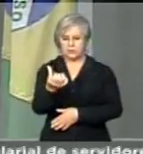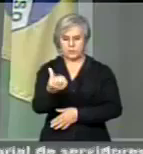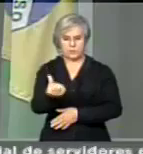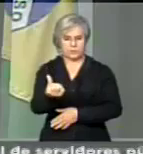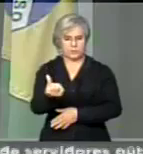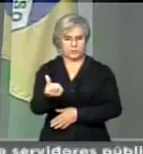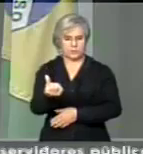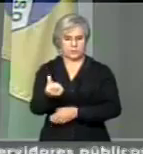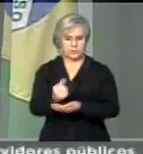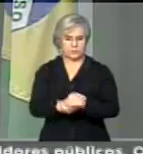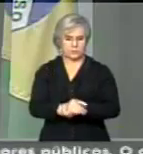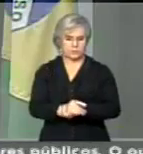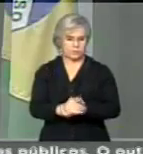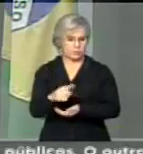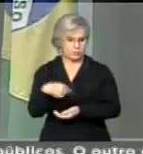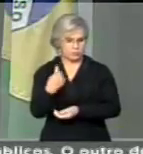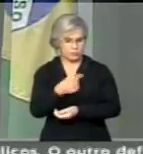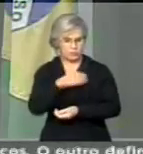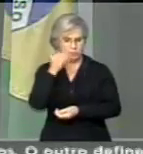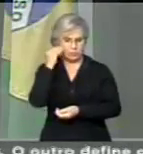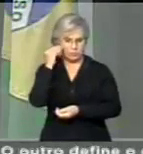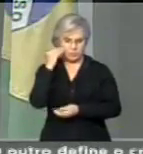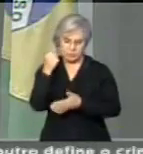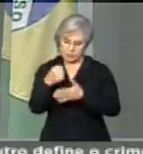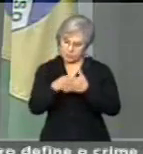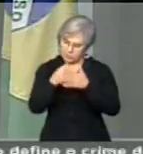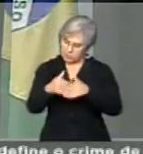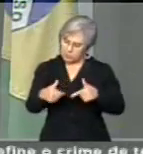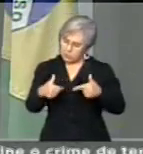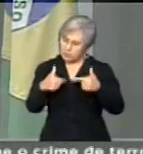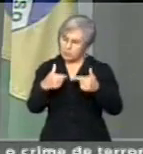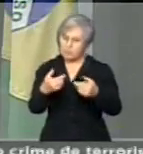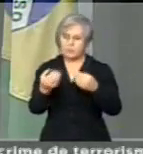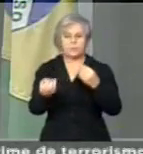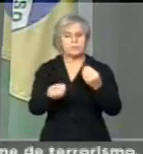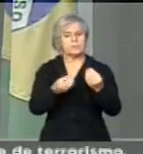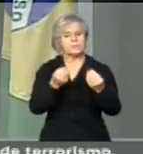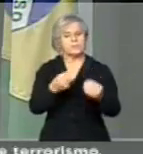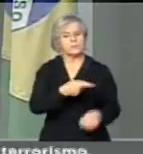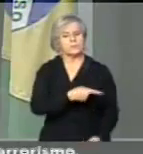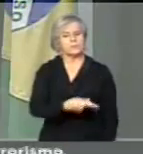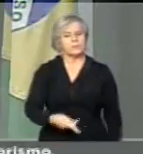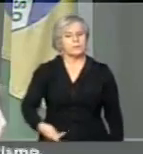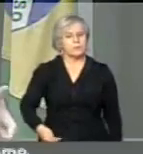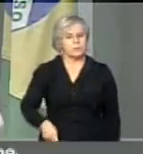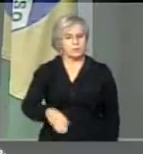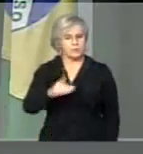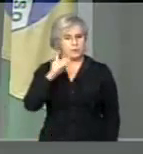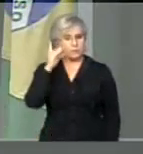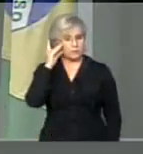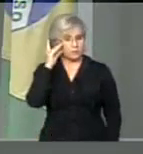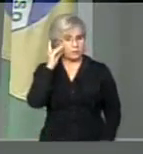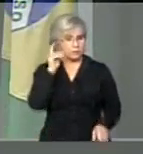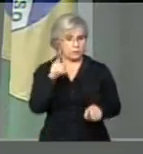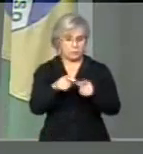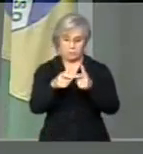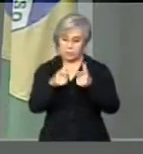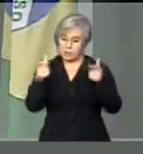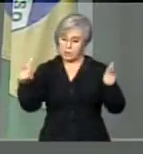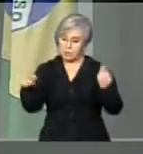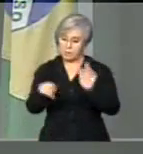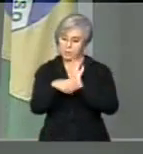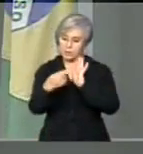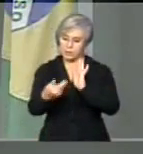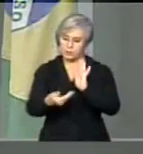cobrar, como nós temos feito, da presidente Dilma Rousseff, seguramente grande parte desse Congresso tem